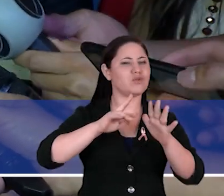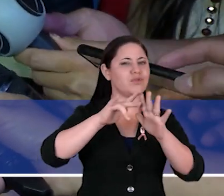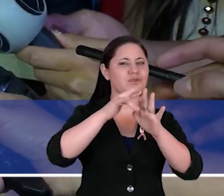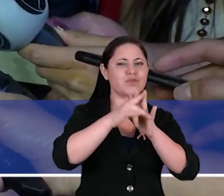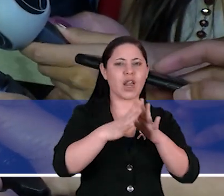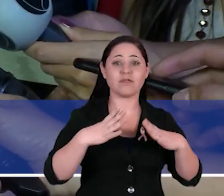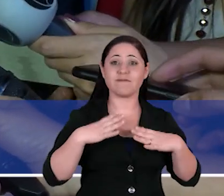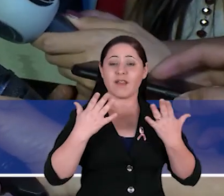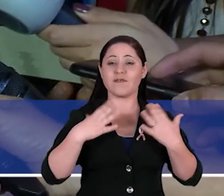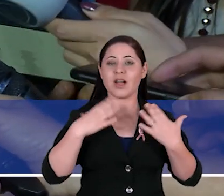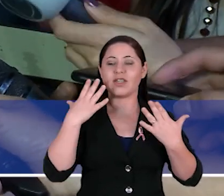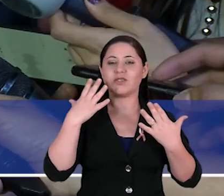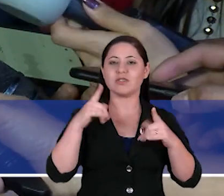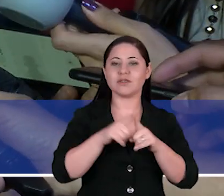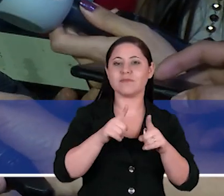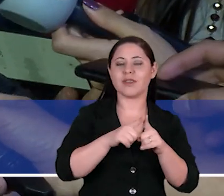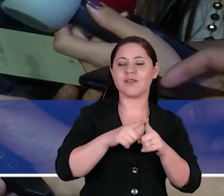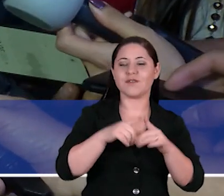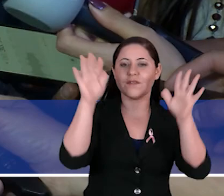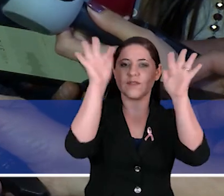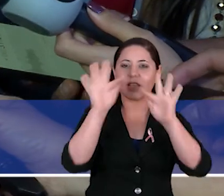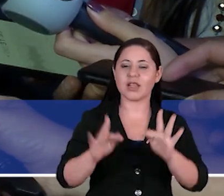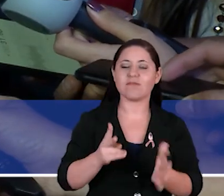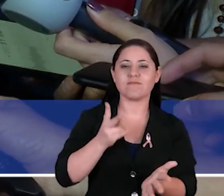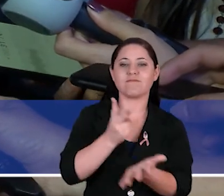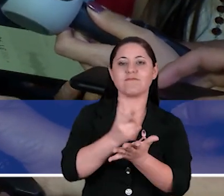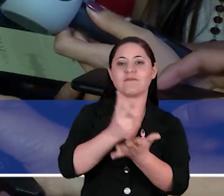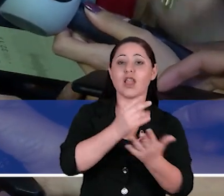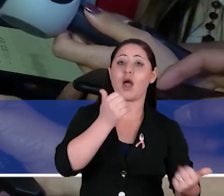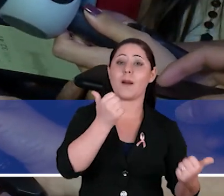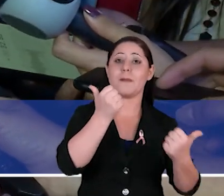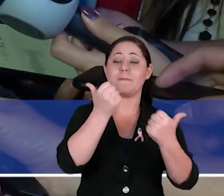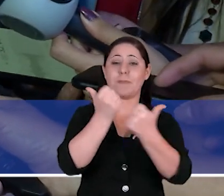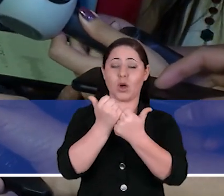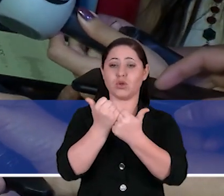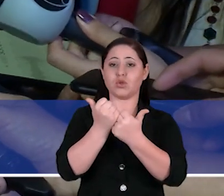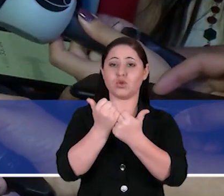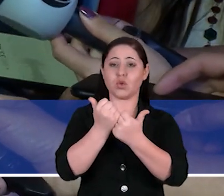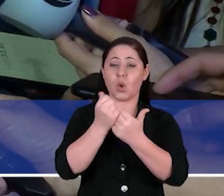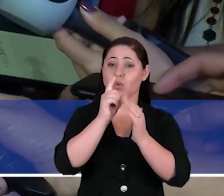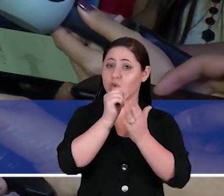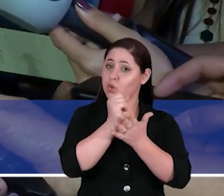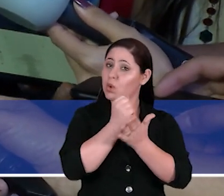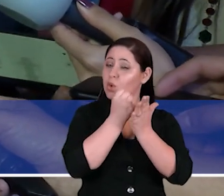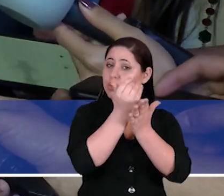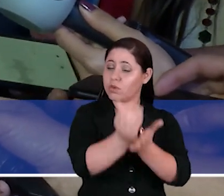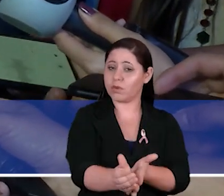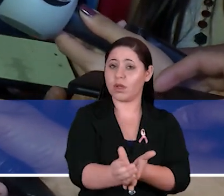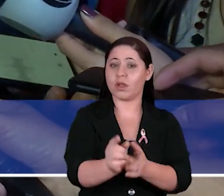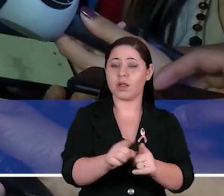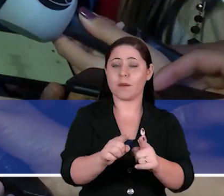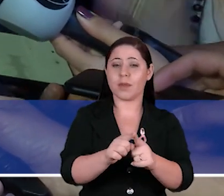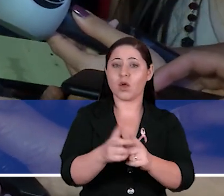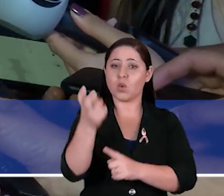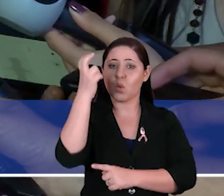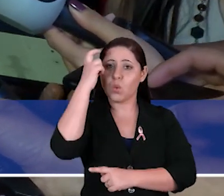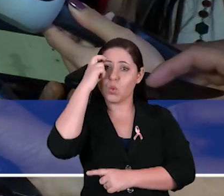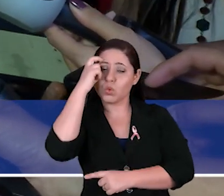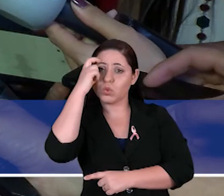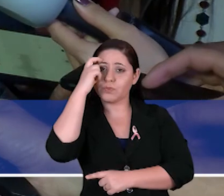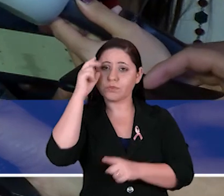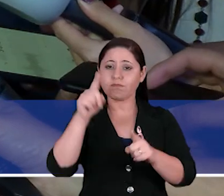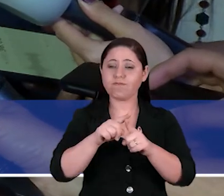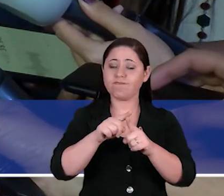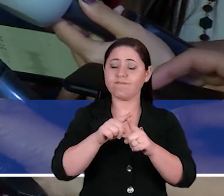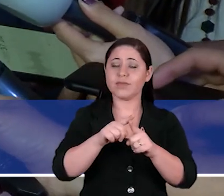atrativos, inúmeras atrações, e a gente fica muito feliz pela continuidade, pelo apoio dos patrocinadores, pela equipe da Fundação de Cultura que